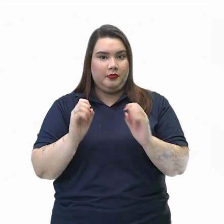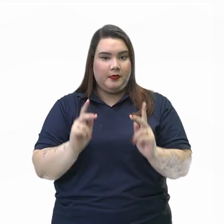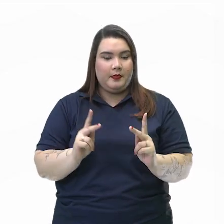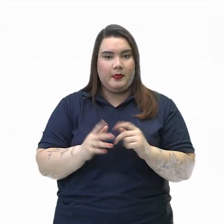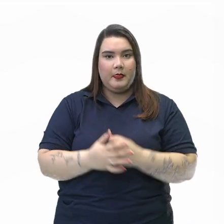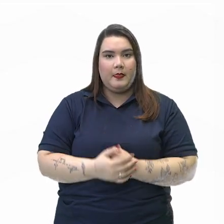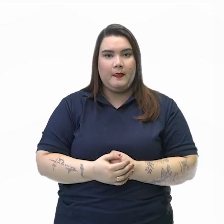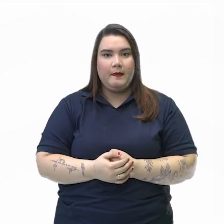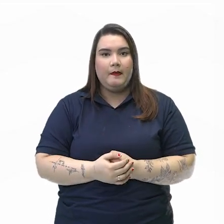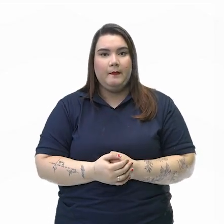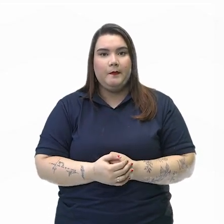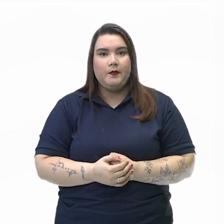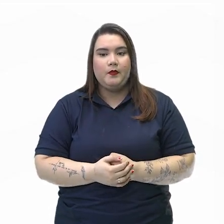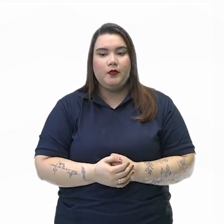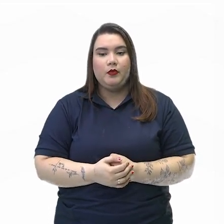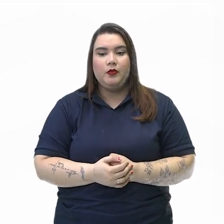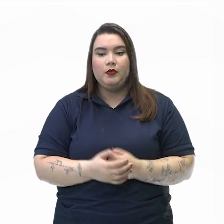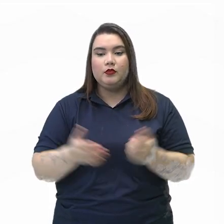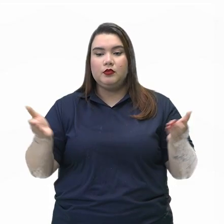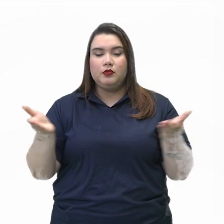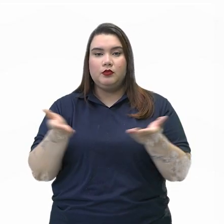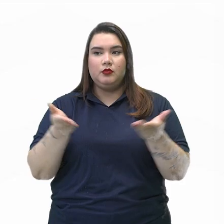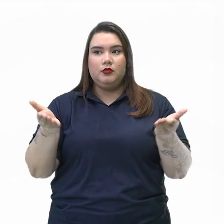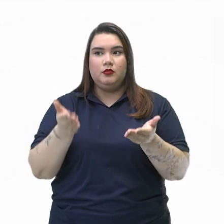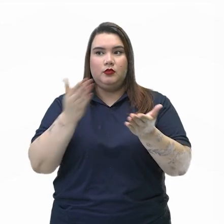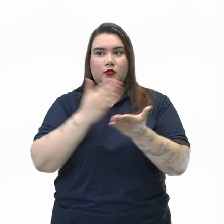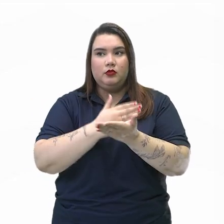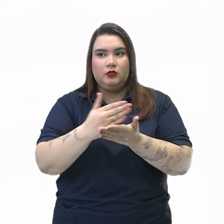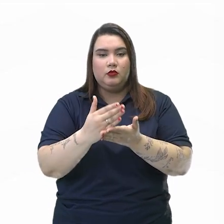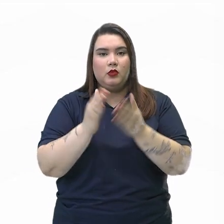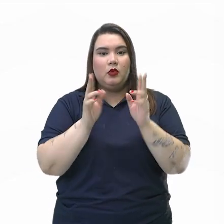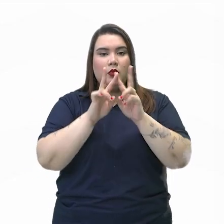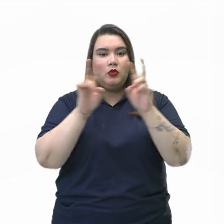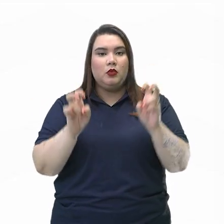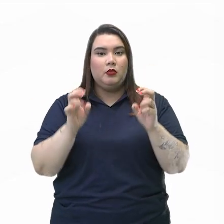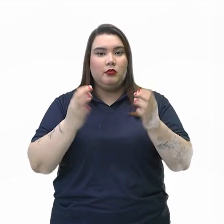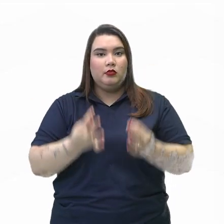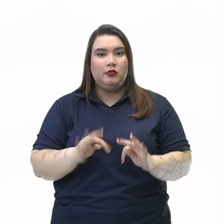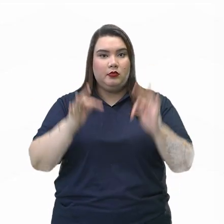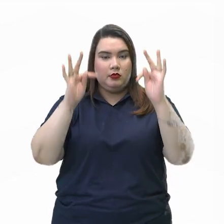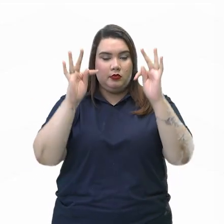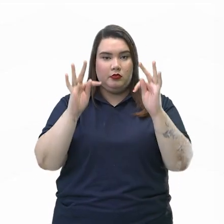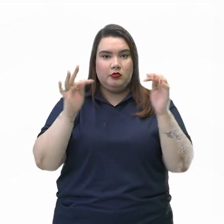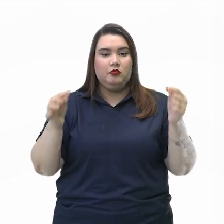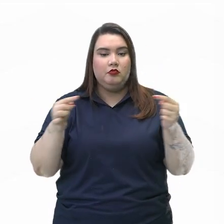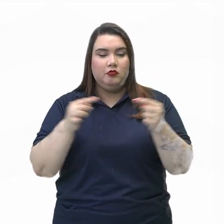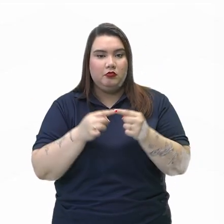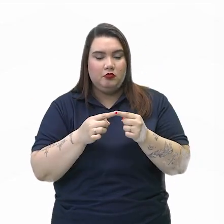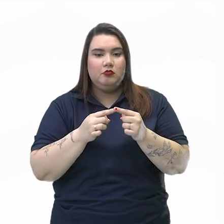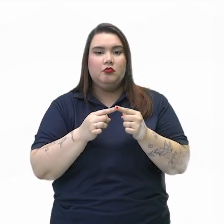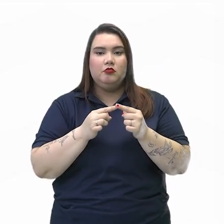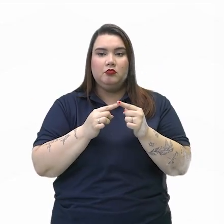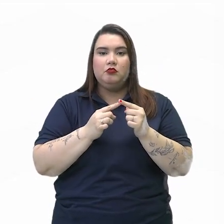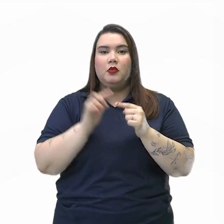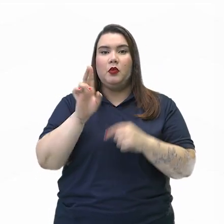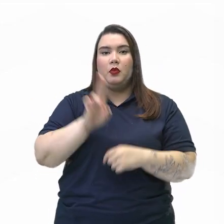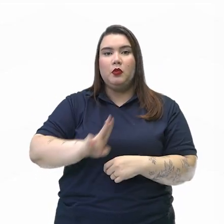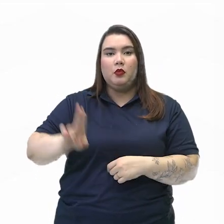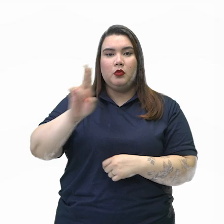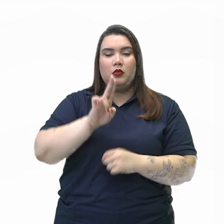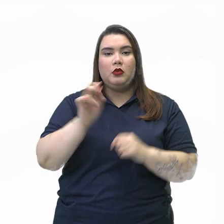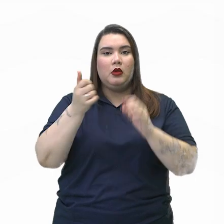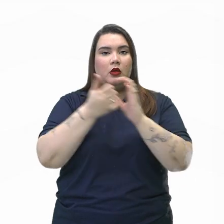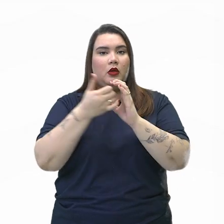Muito bem. Vamos começar, então, falando sobre tecnologias. Tecnologias que usam